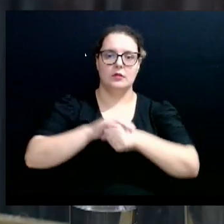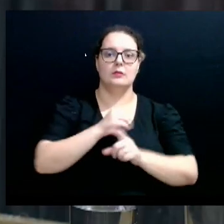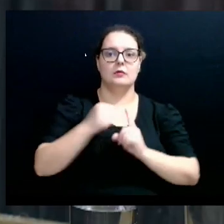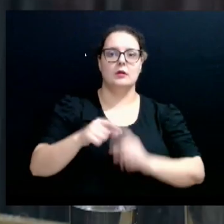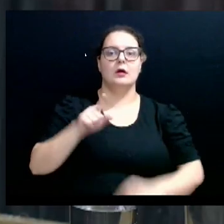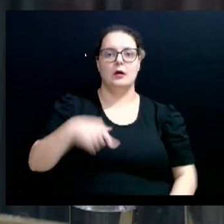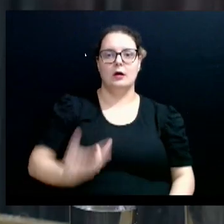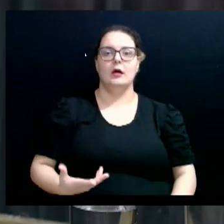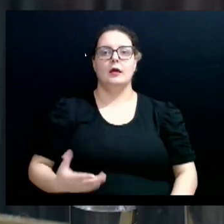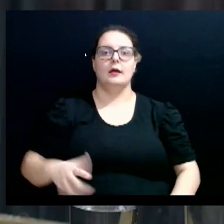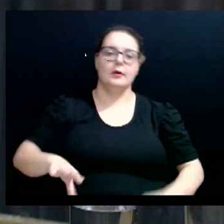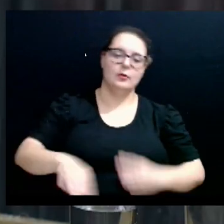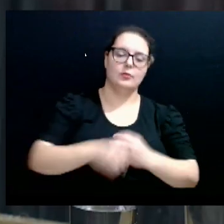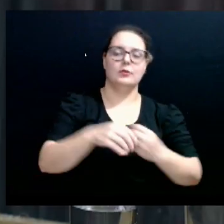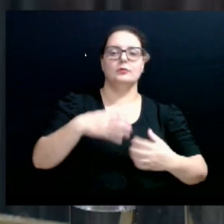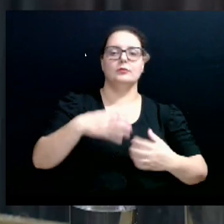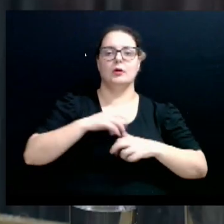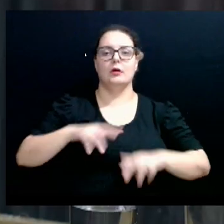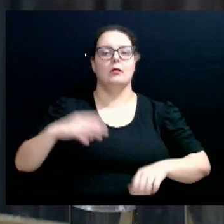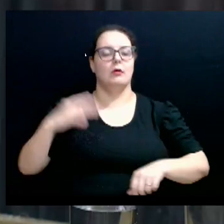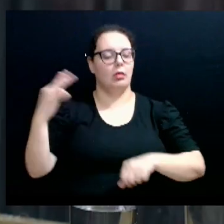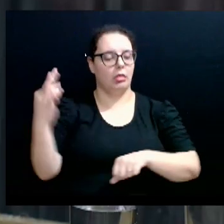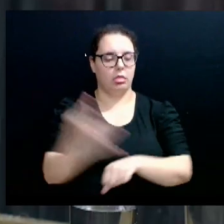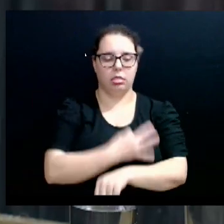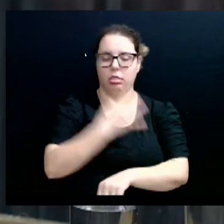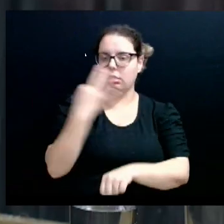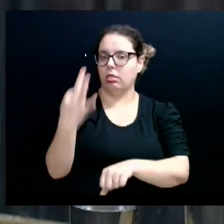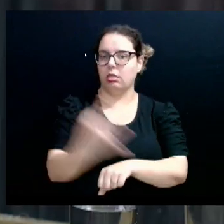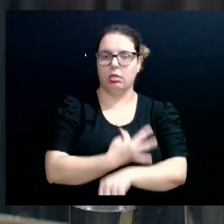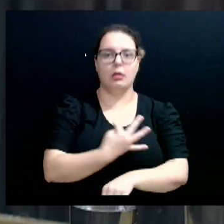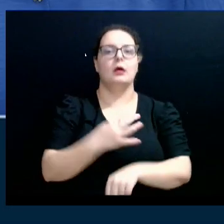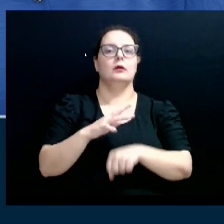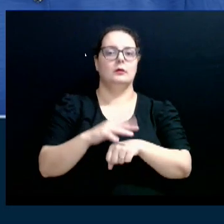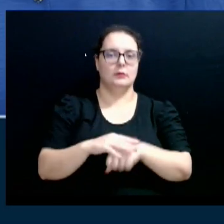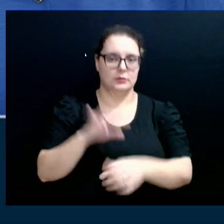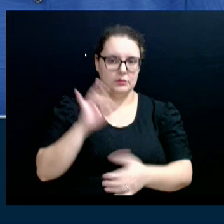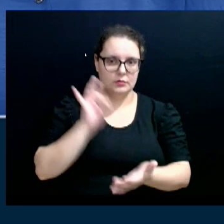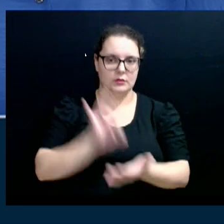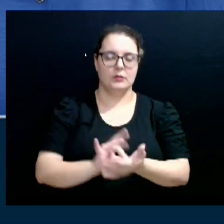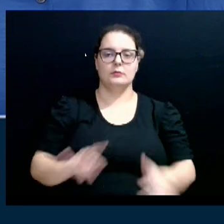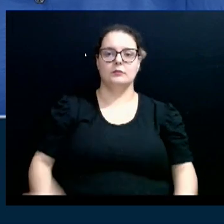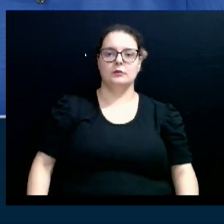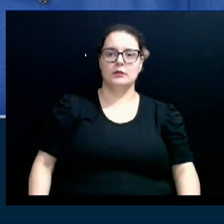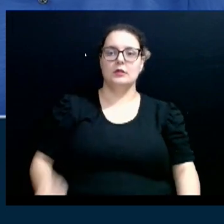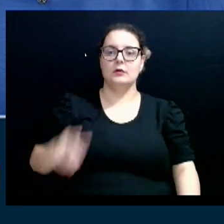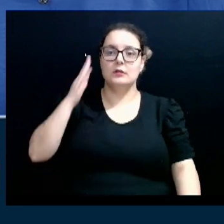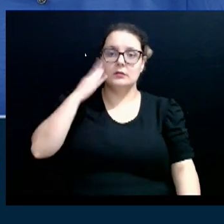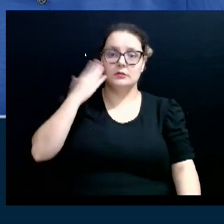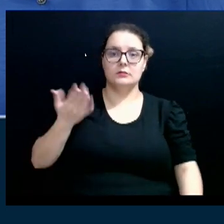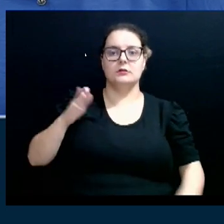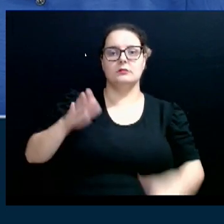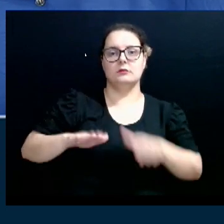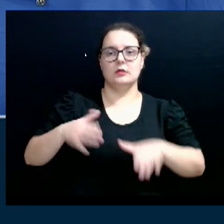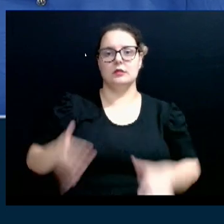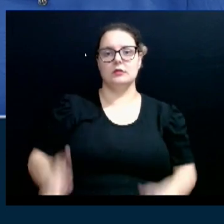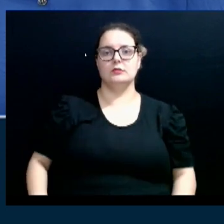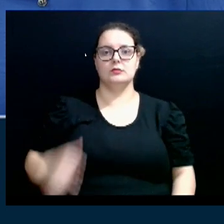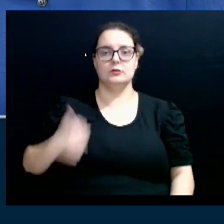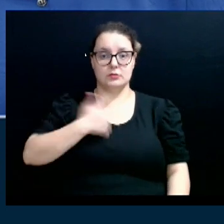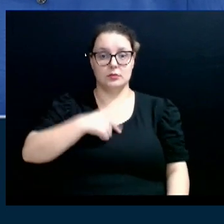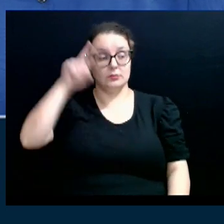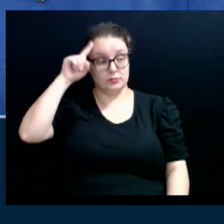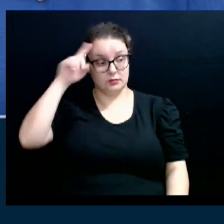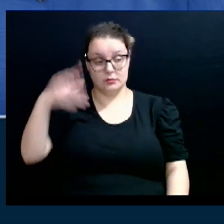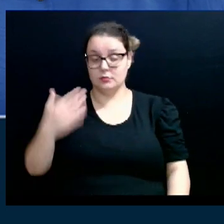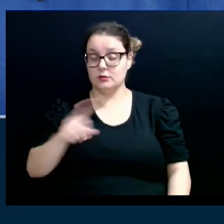esgotamento, é o que leva ao adoecimento. E você sabe que às vezes, no nosso dia a dia a gente não para